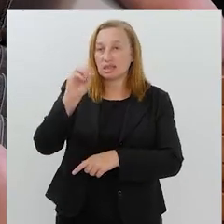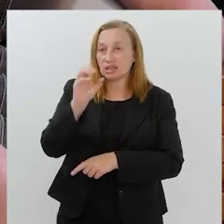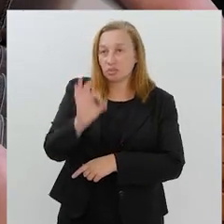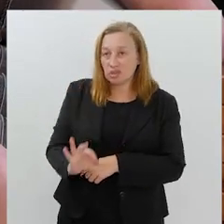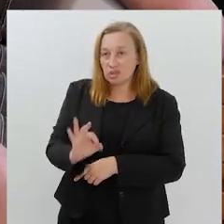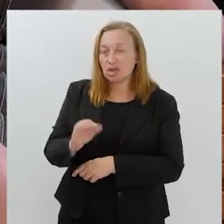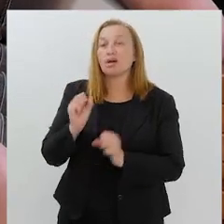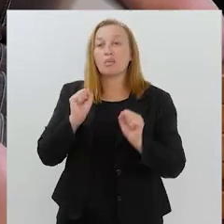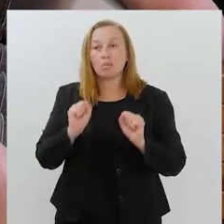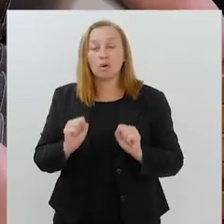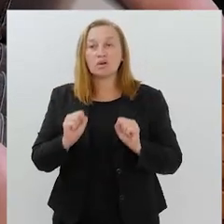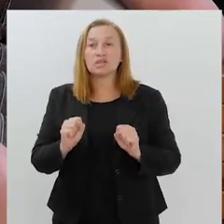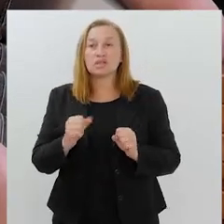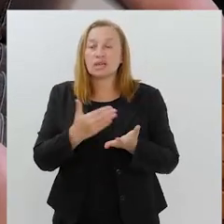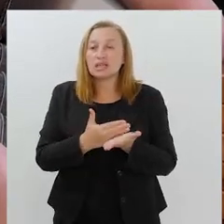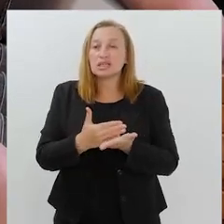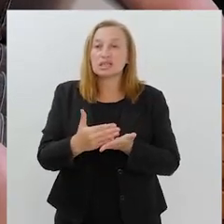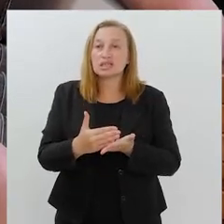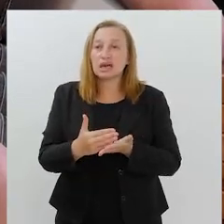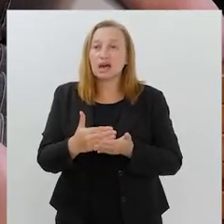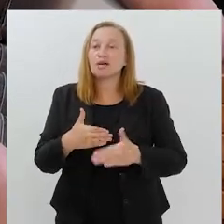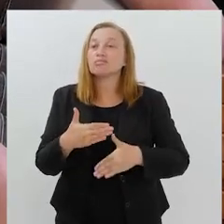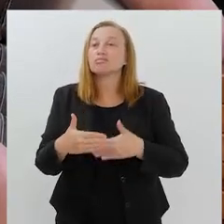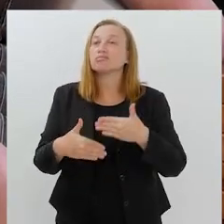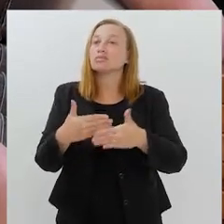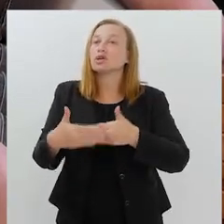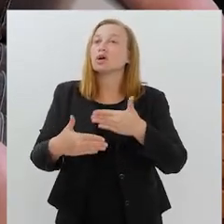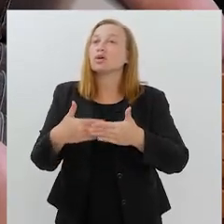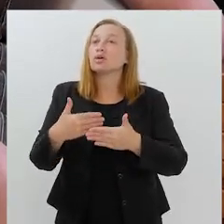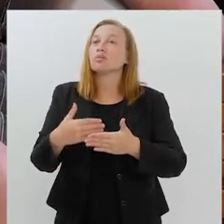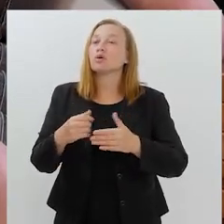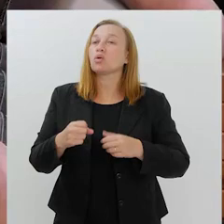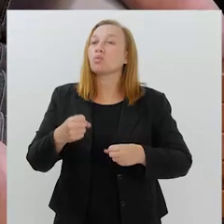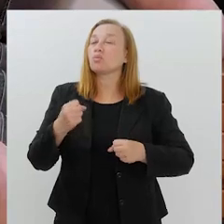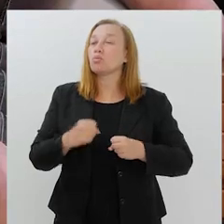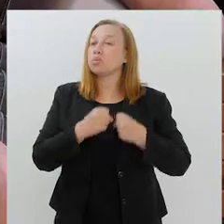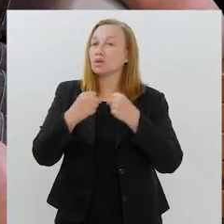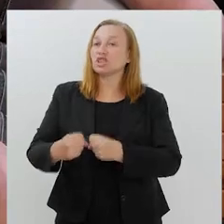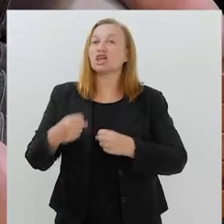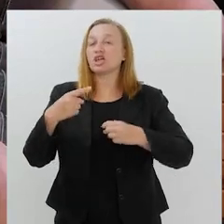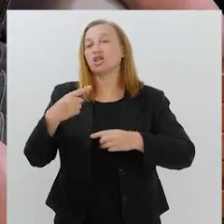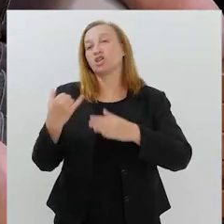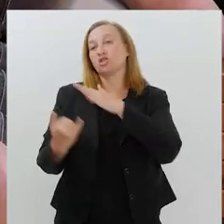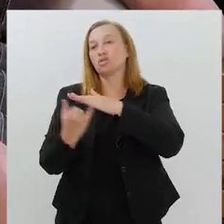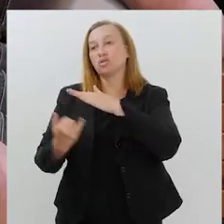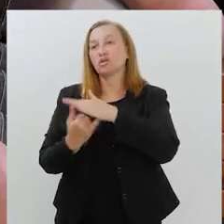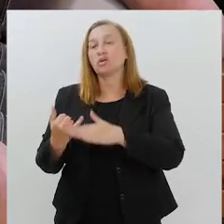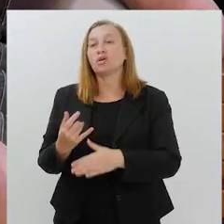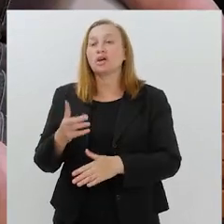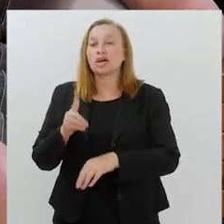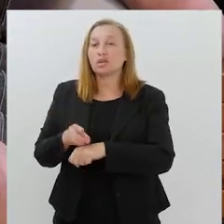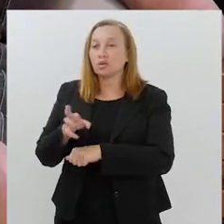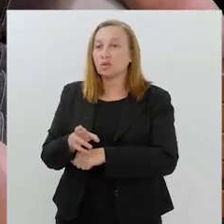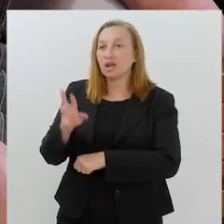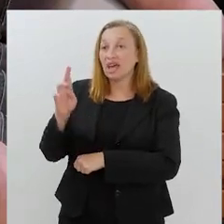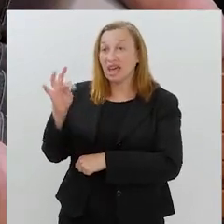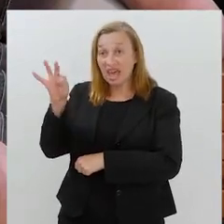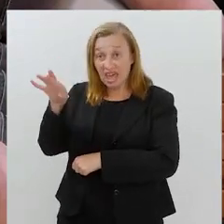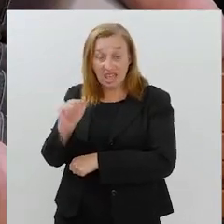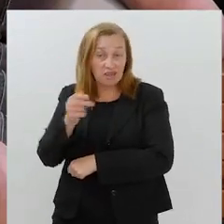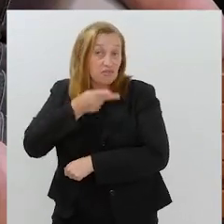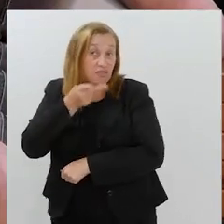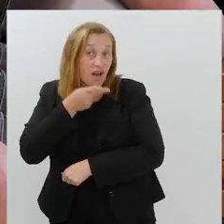30% para que a gente possa ter começar a caminhar para um poder institucional mais ecônomo porque o que a Dra Rita